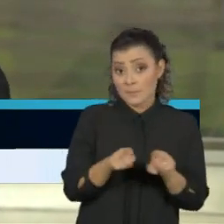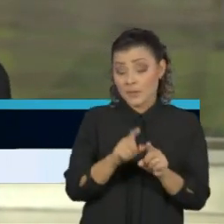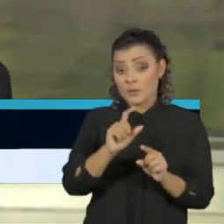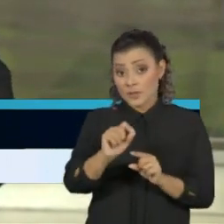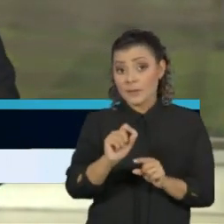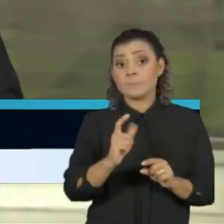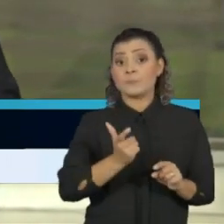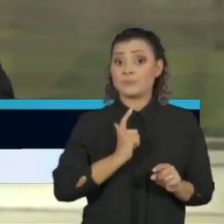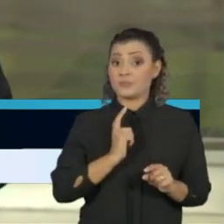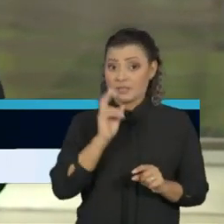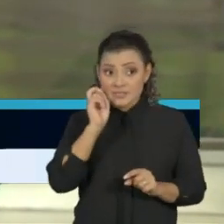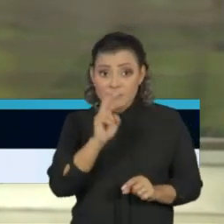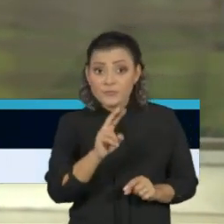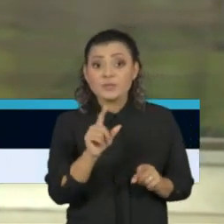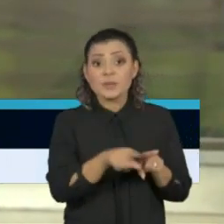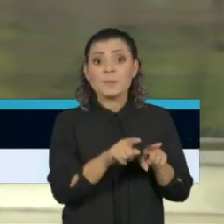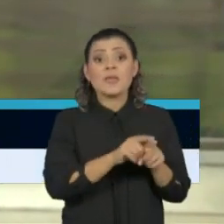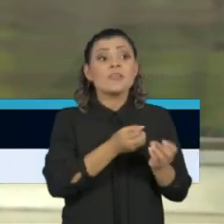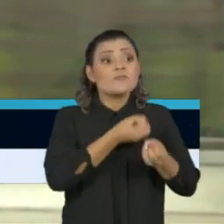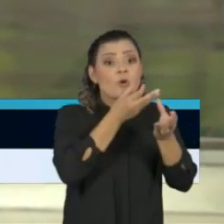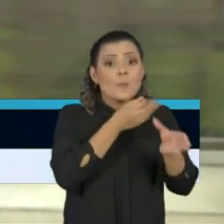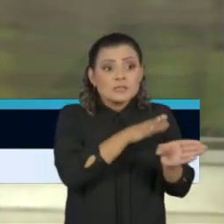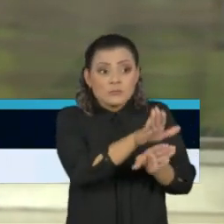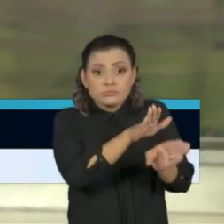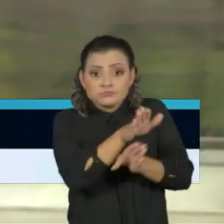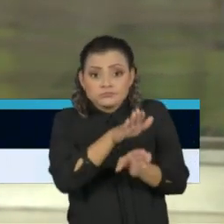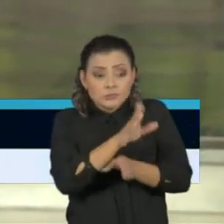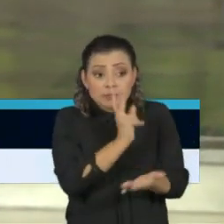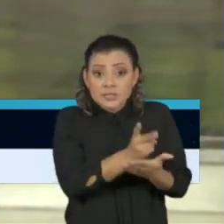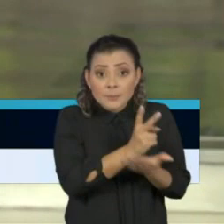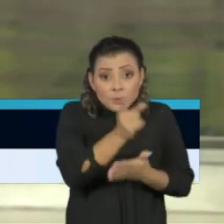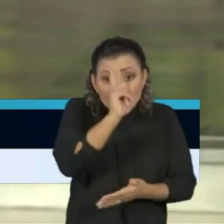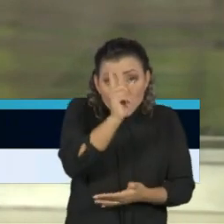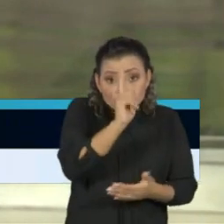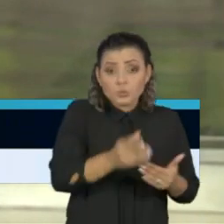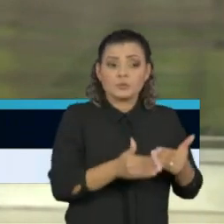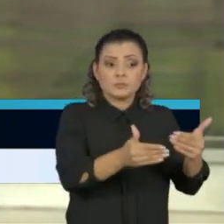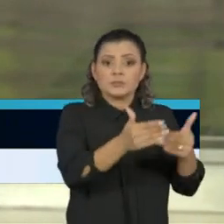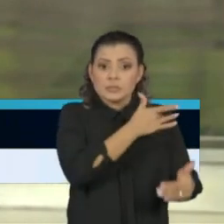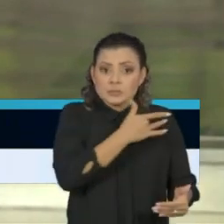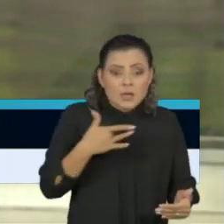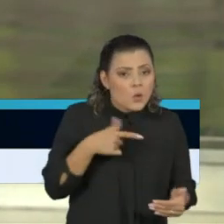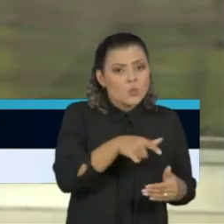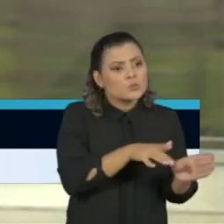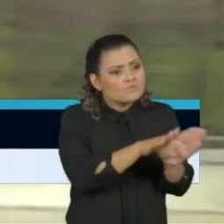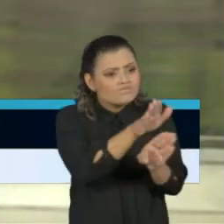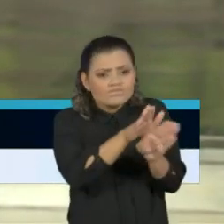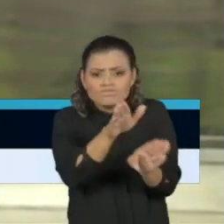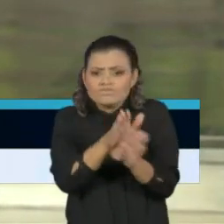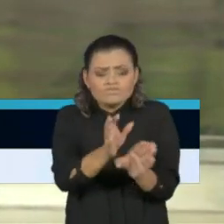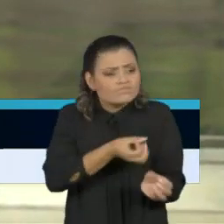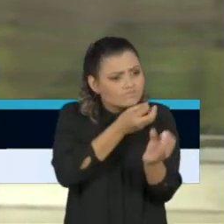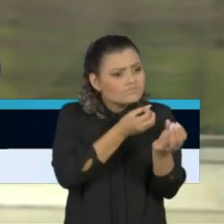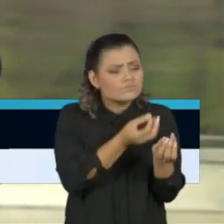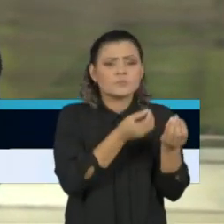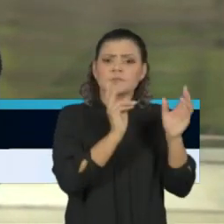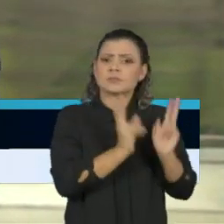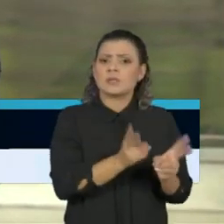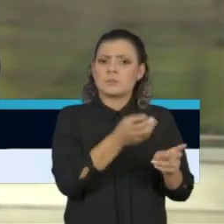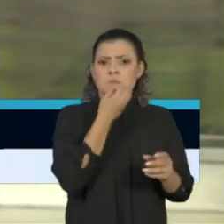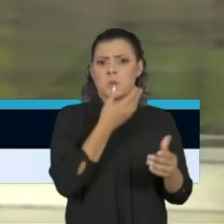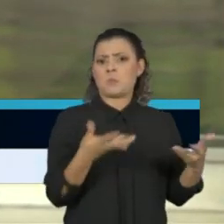nos briefings, vamos chamar assim, nas informações que tem passado diariamente à opinião pública através dos veículos de